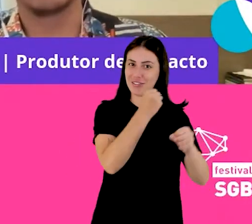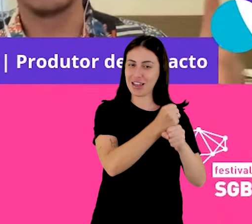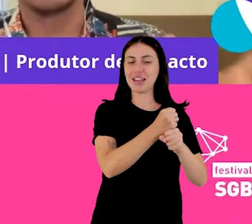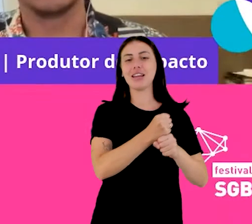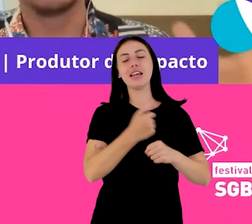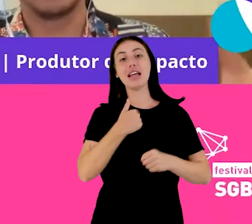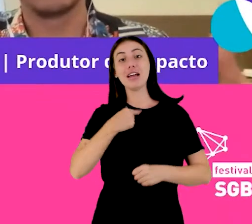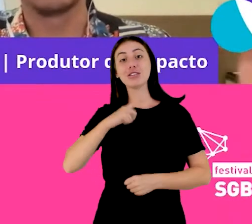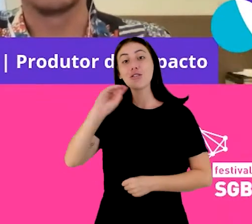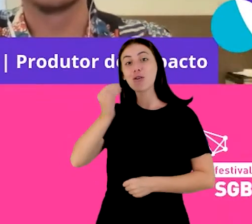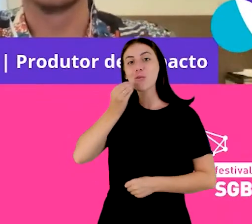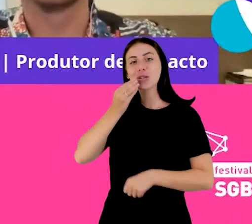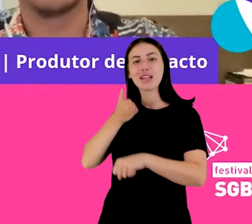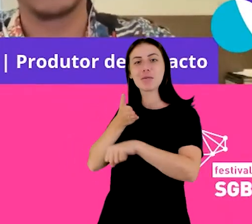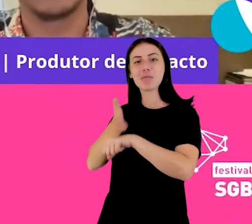onde estava acontecendo